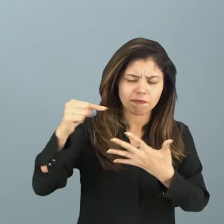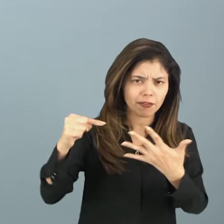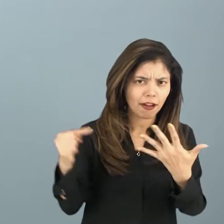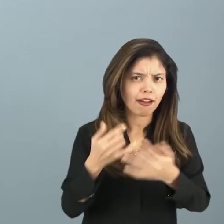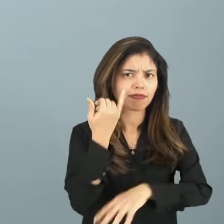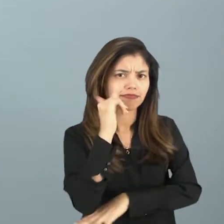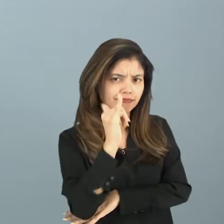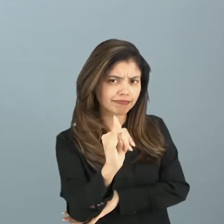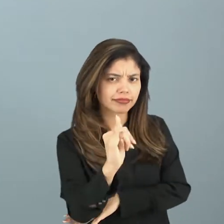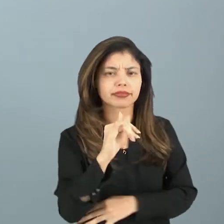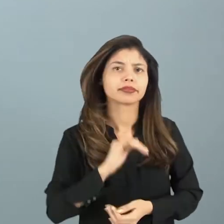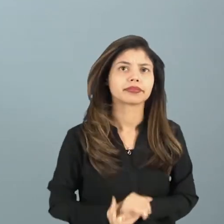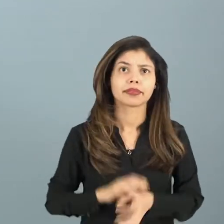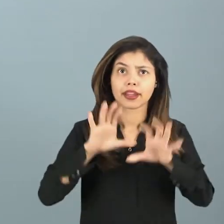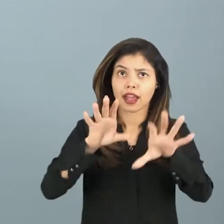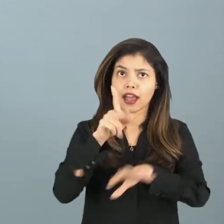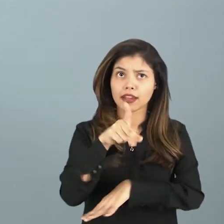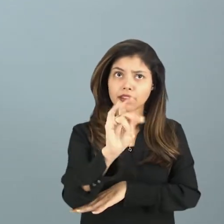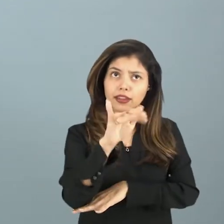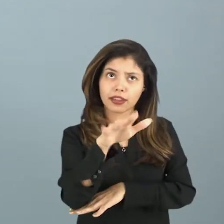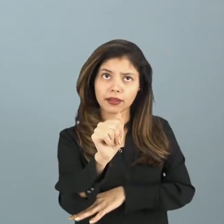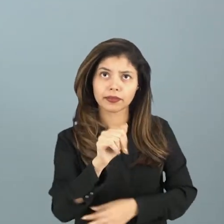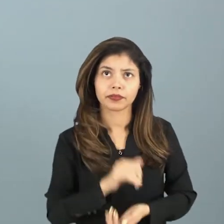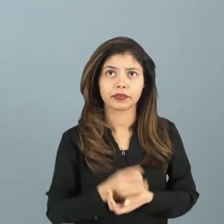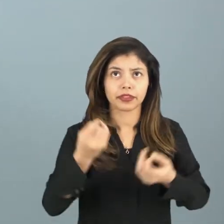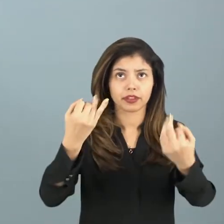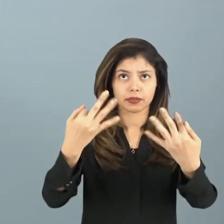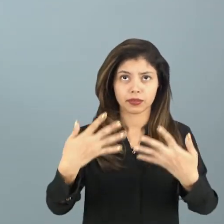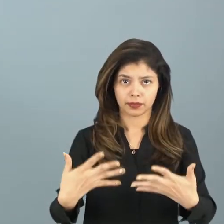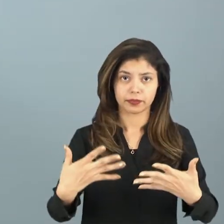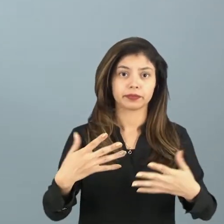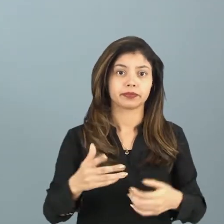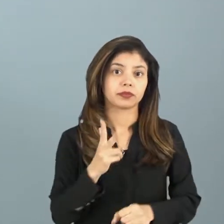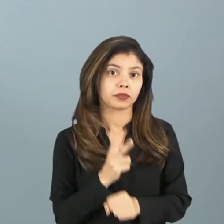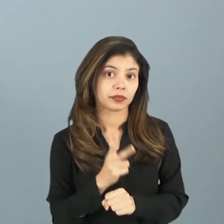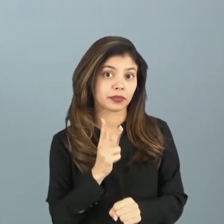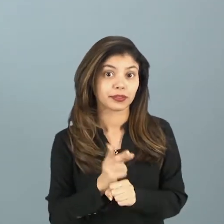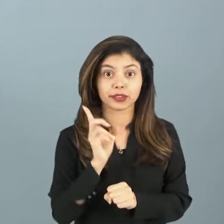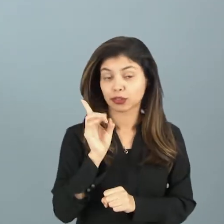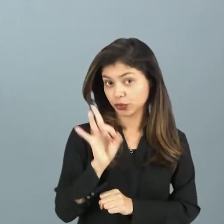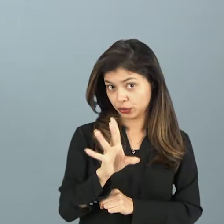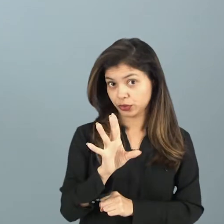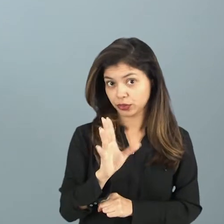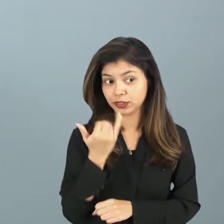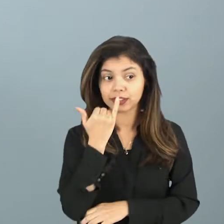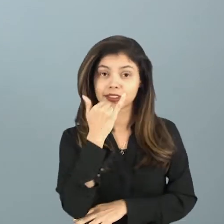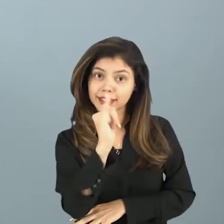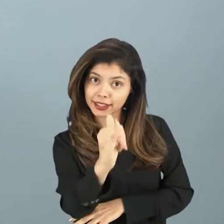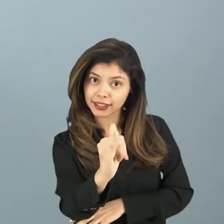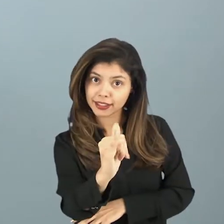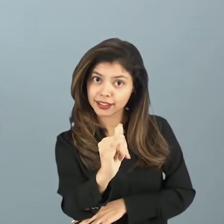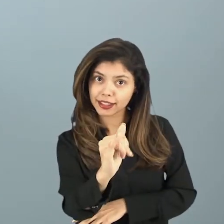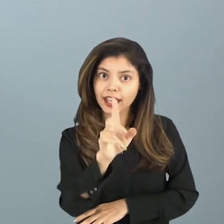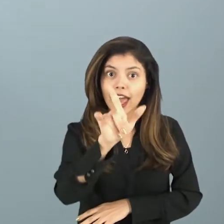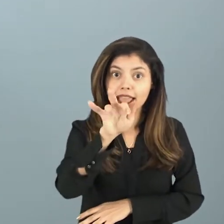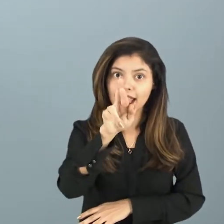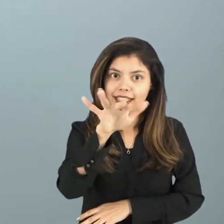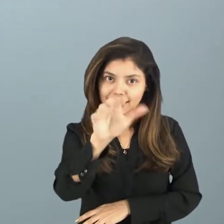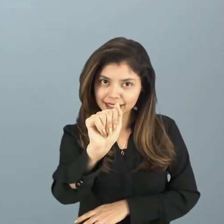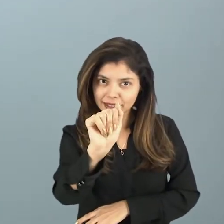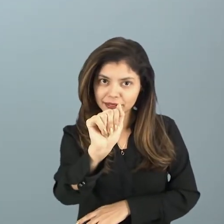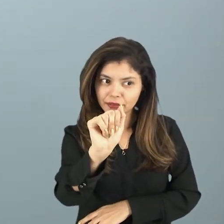de energia. Então a Kika vai explicar no vídeo somente sobre energia elétrica.